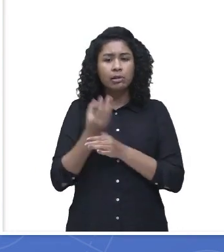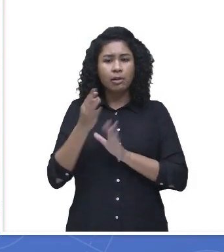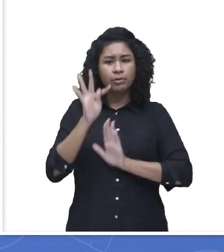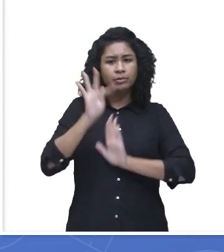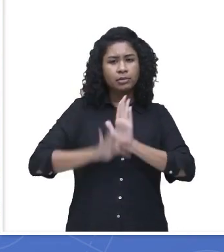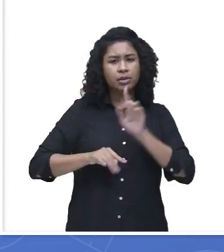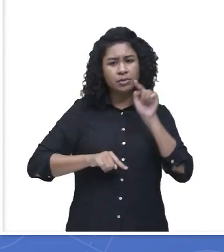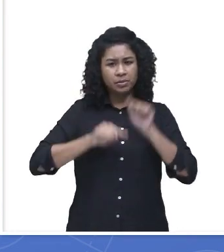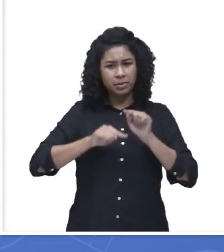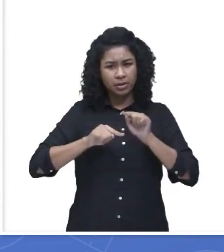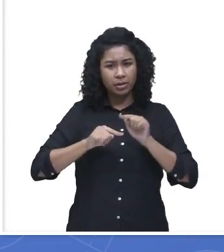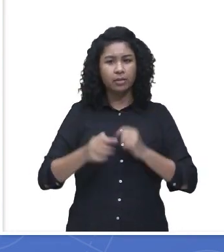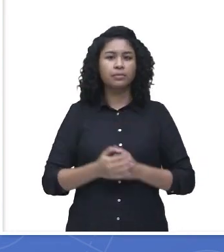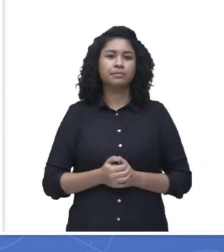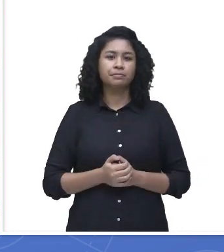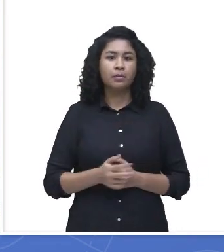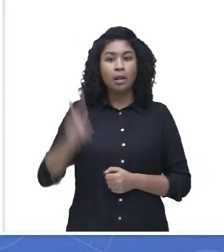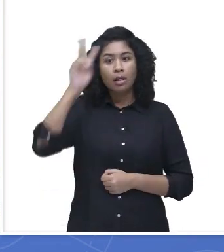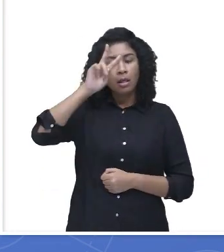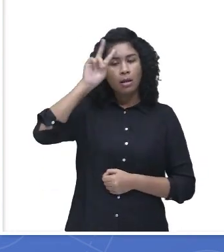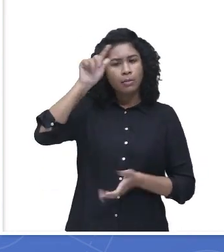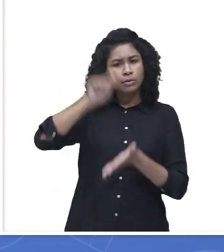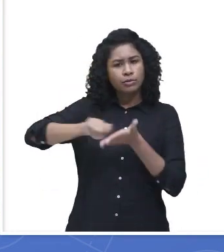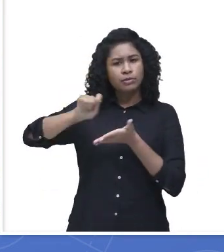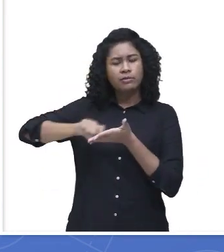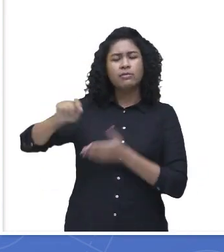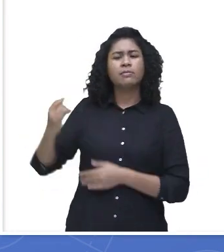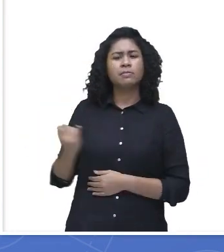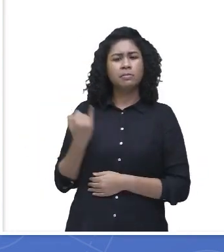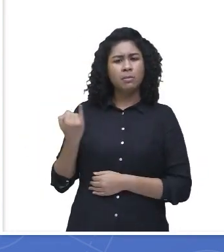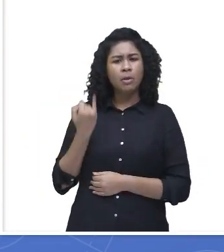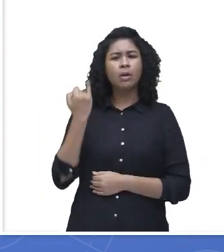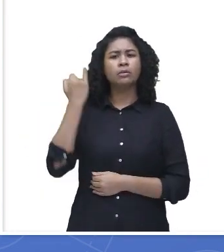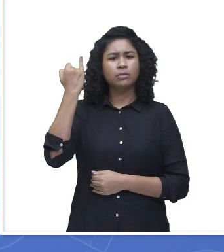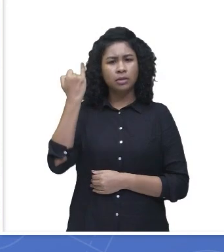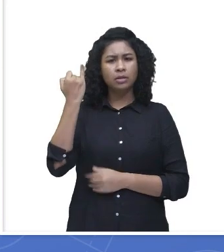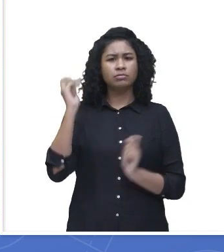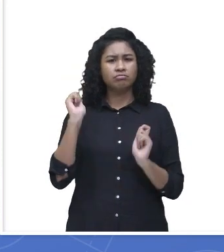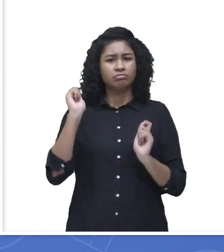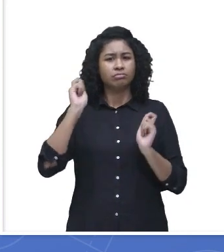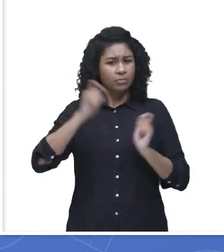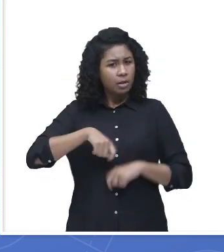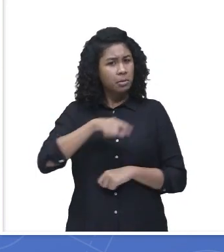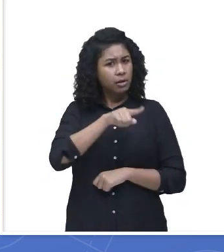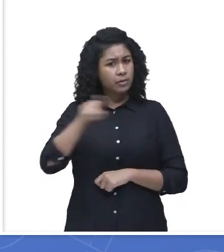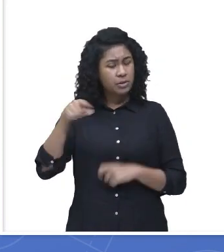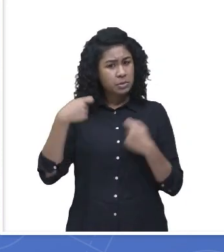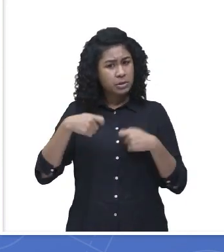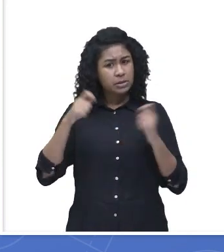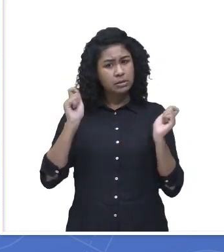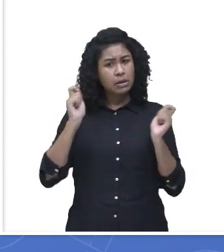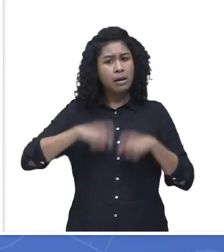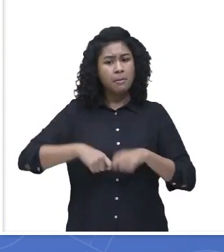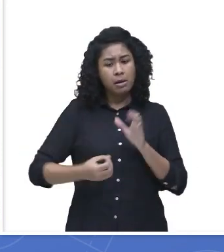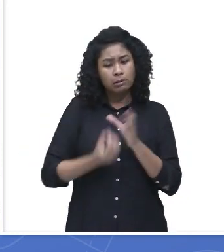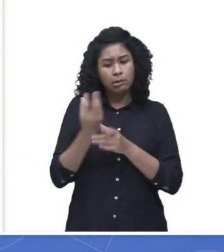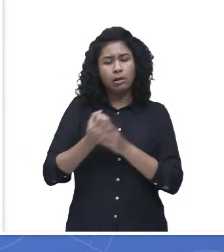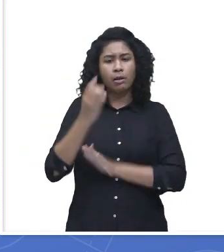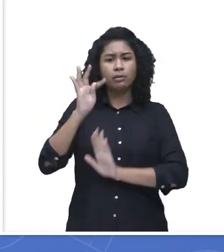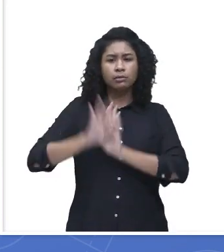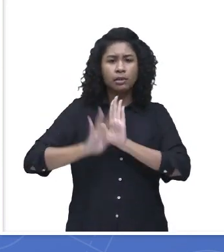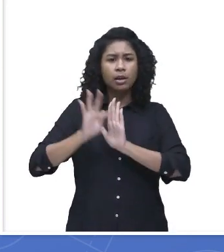texto. Lembrem que escrever é importante e você tem que ser capaz de produzir textos para expressar